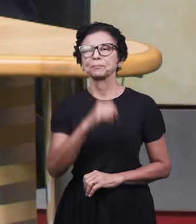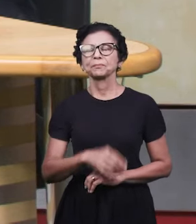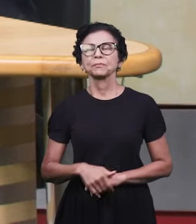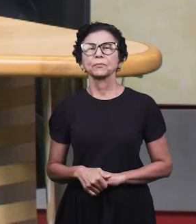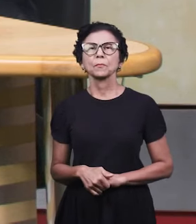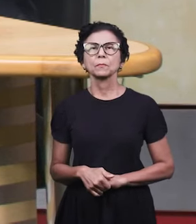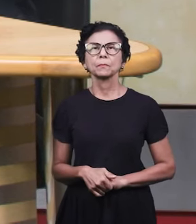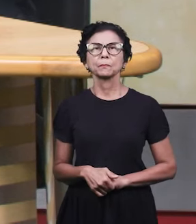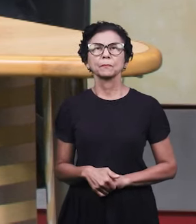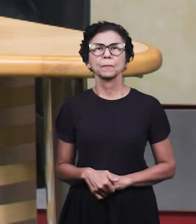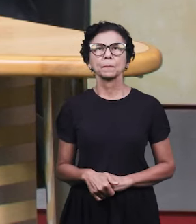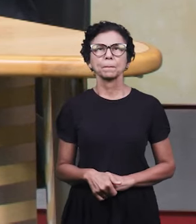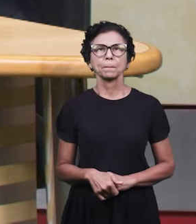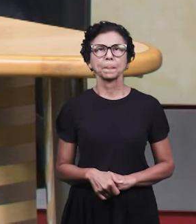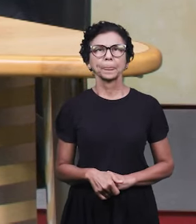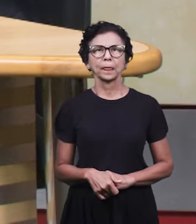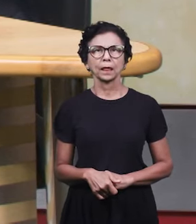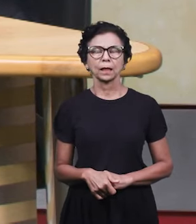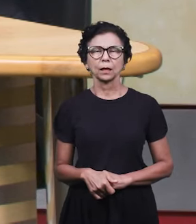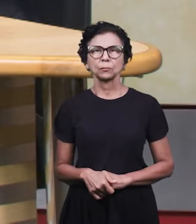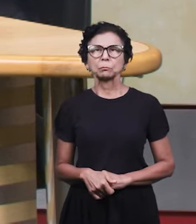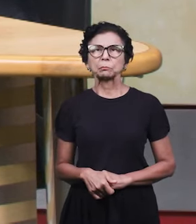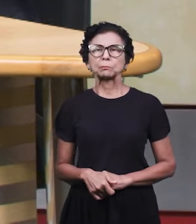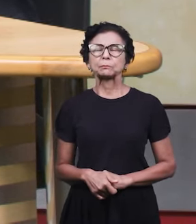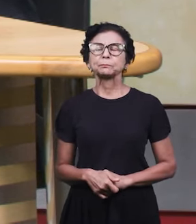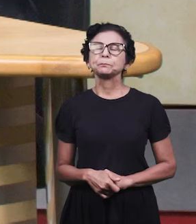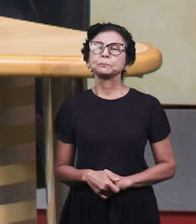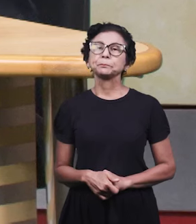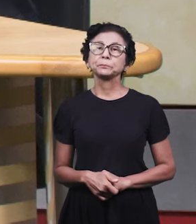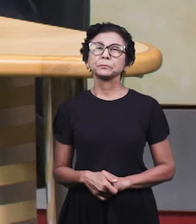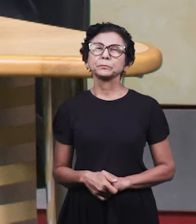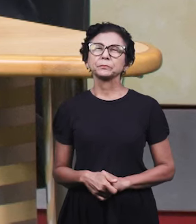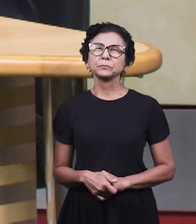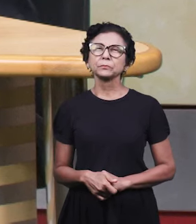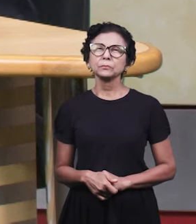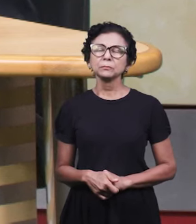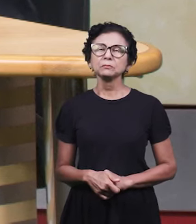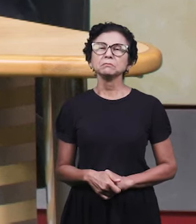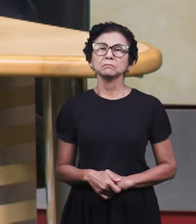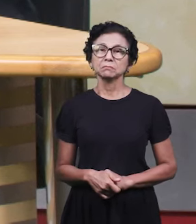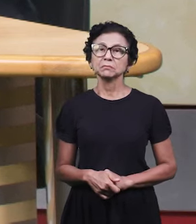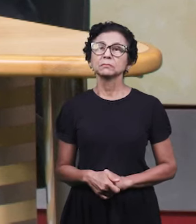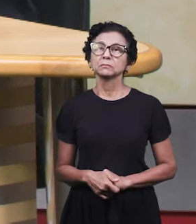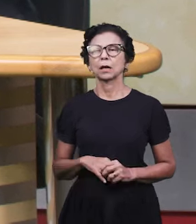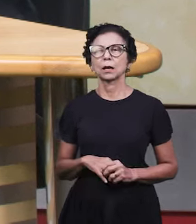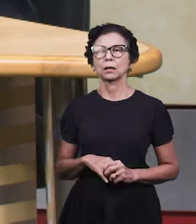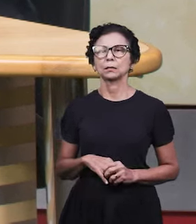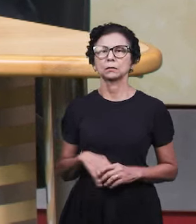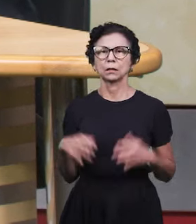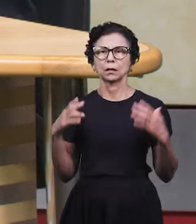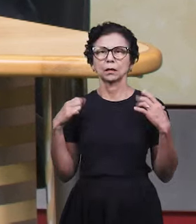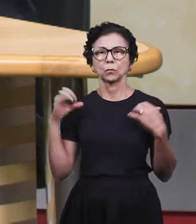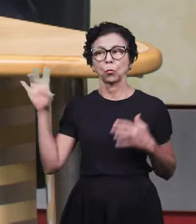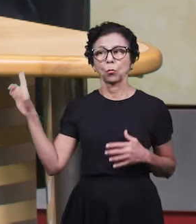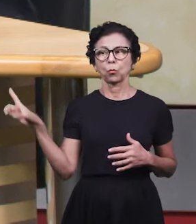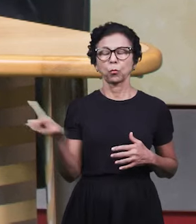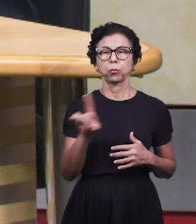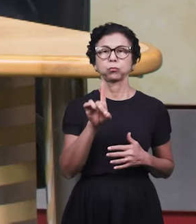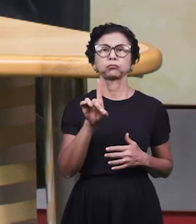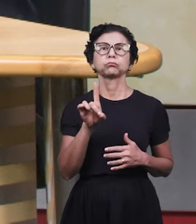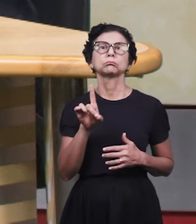a aparição, porque na o aparição anjo entrando, né? A aparição de anjos até para